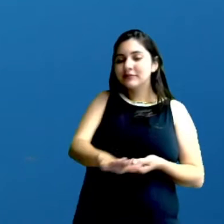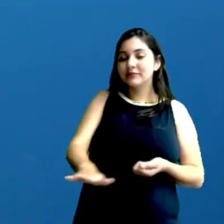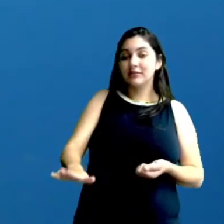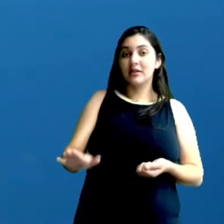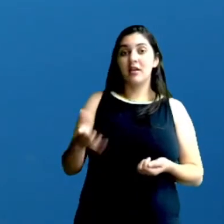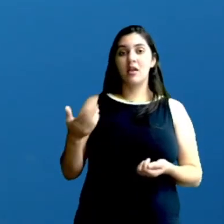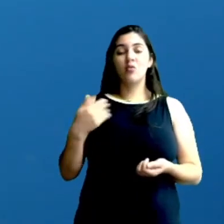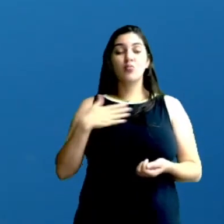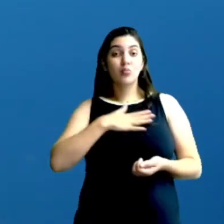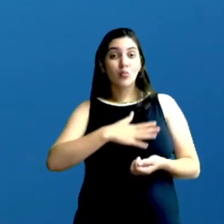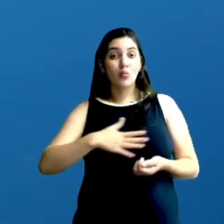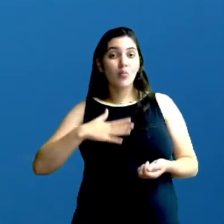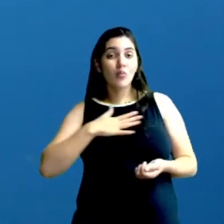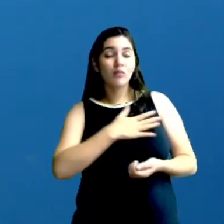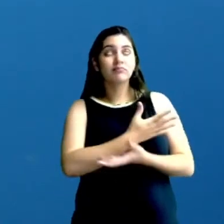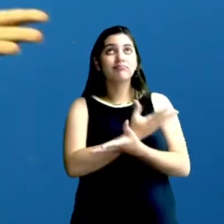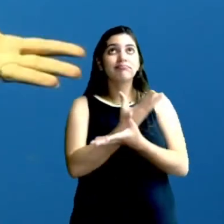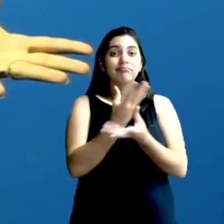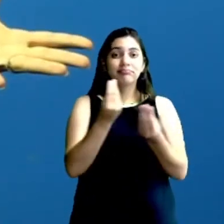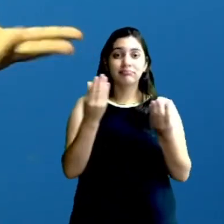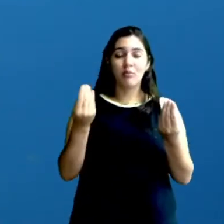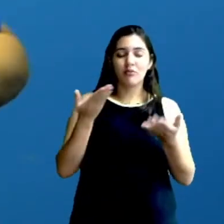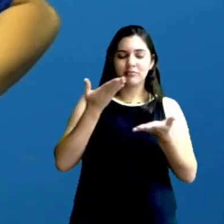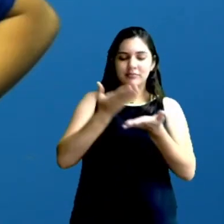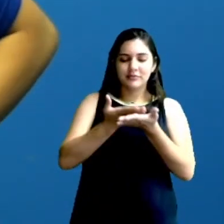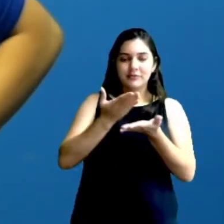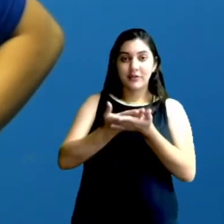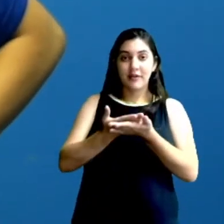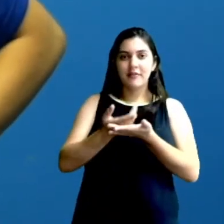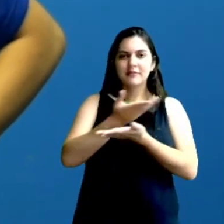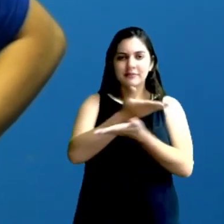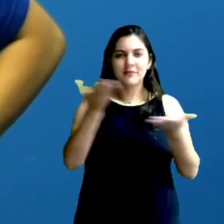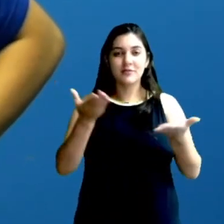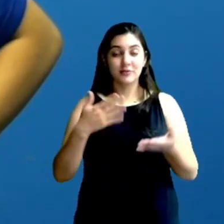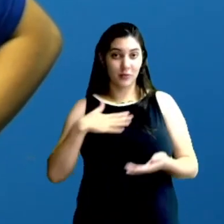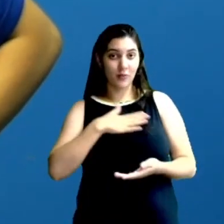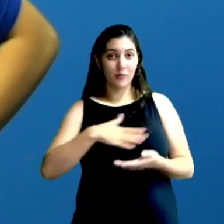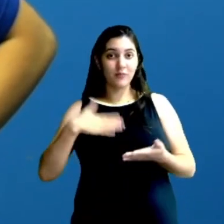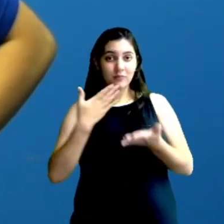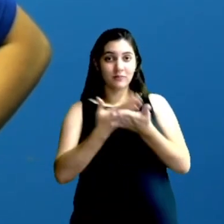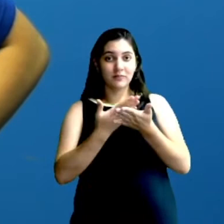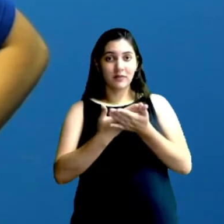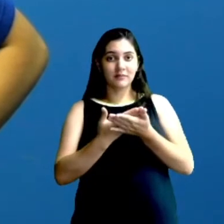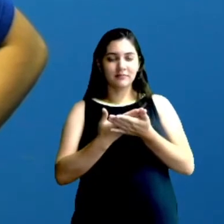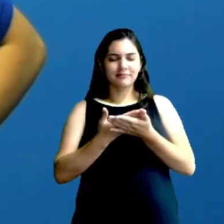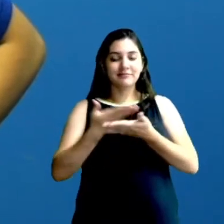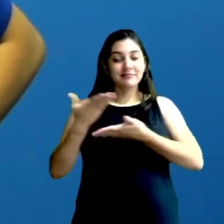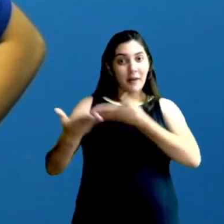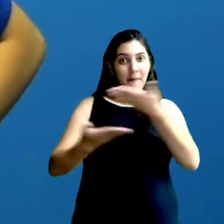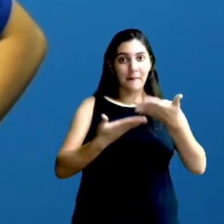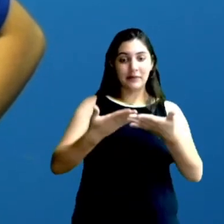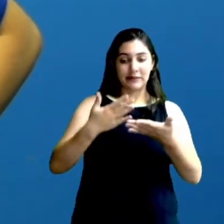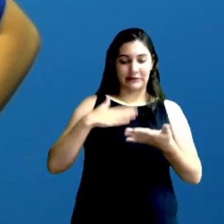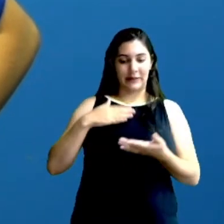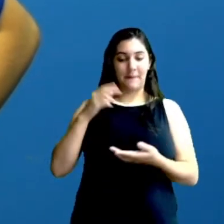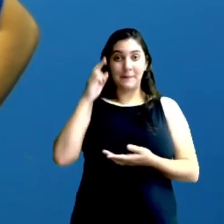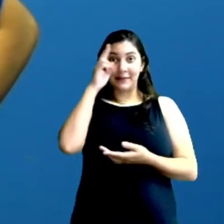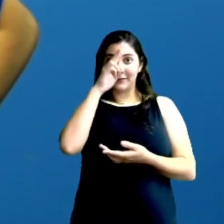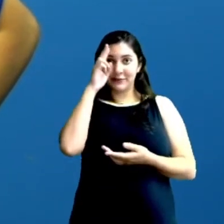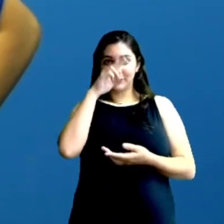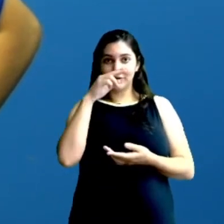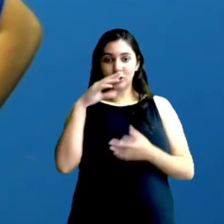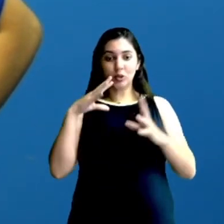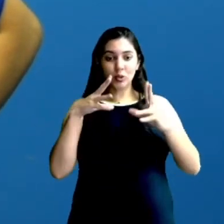assim eu gostava muito de estudar e vocês gostam de estudar Isso faz parte da minha história porque